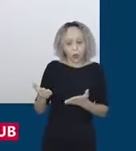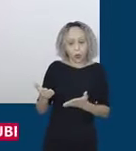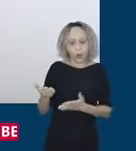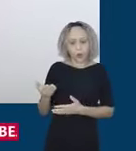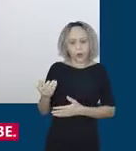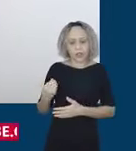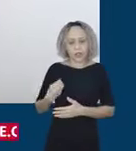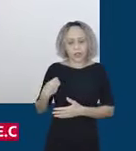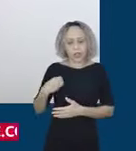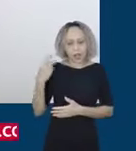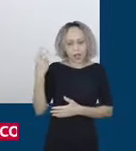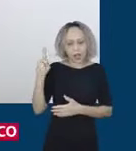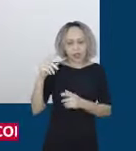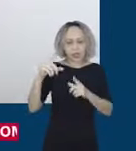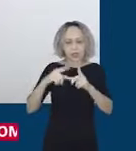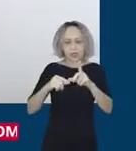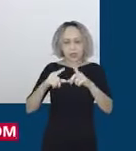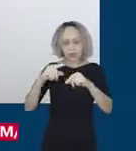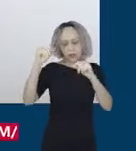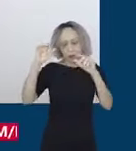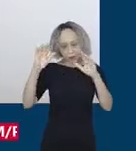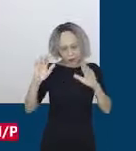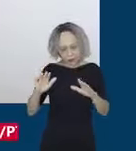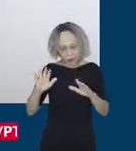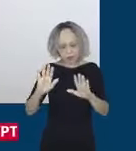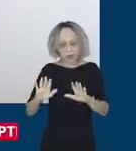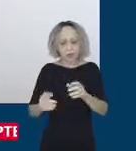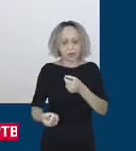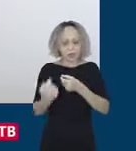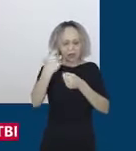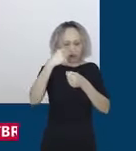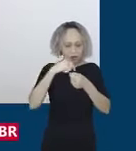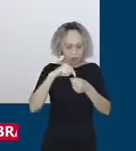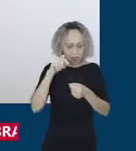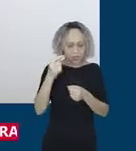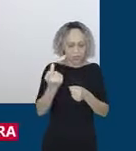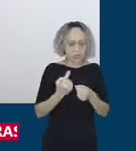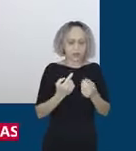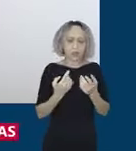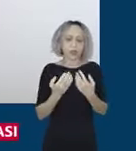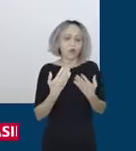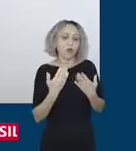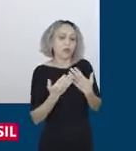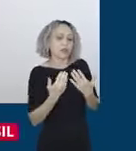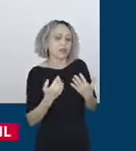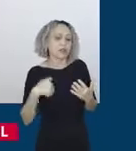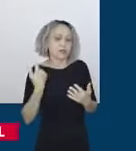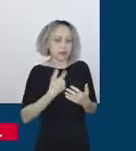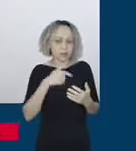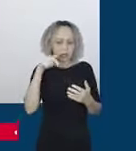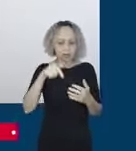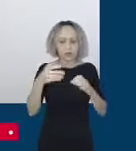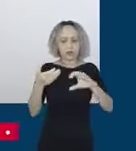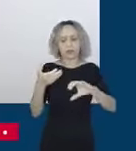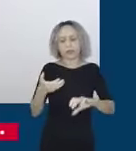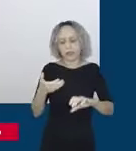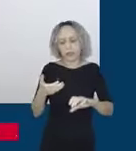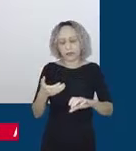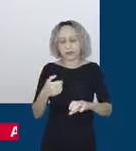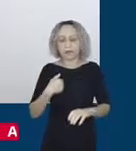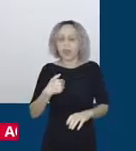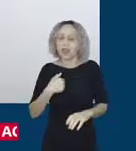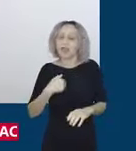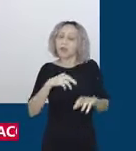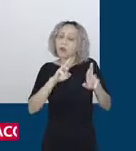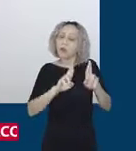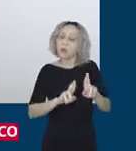a dialogar com o Parlamento. Avançaremos. Eu estou muito esperançoso pela competência, capacidade de todo o